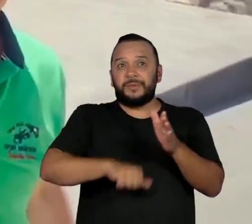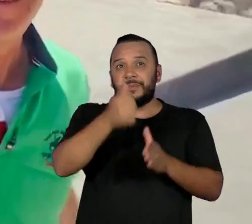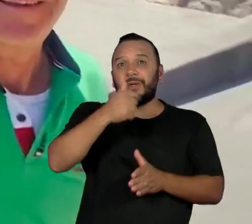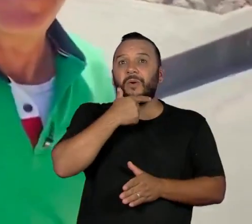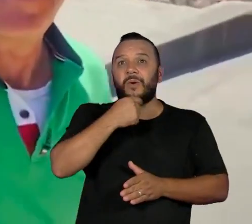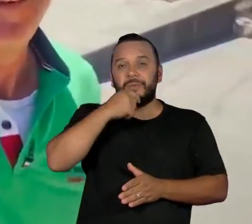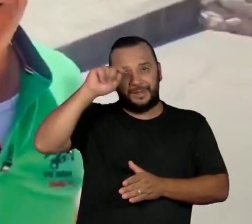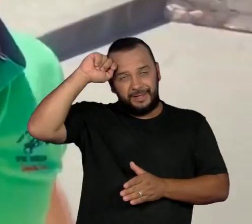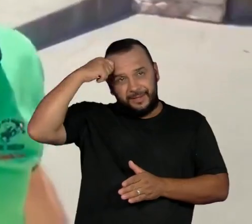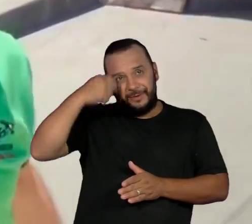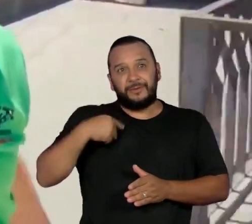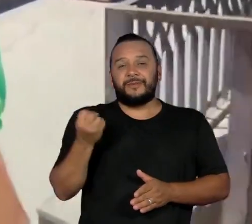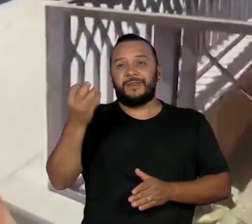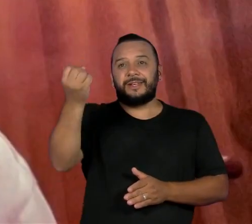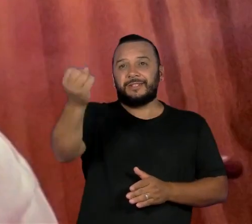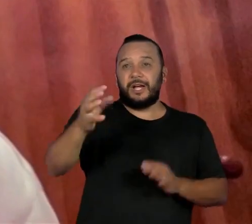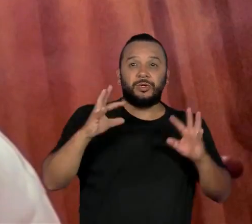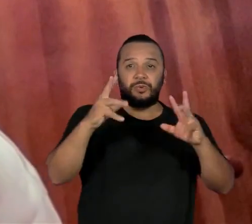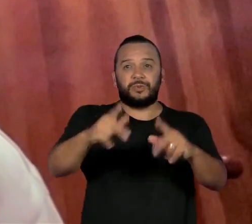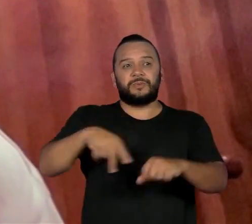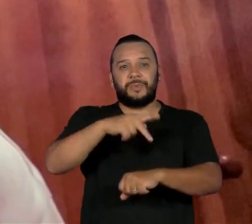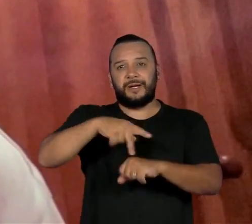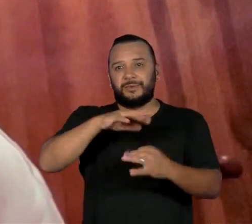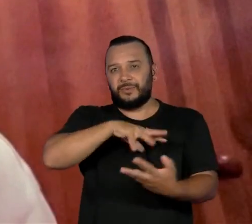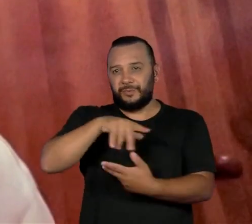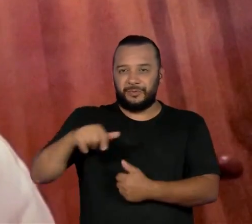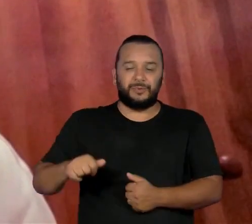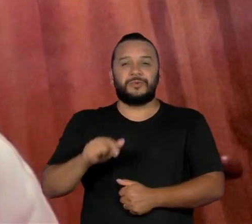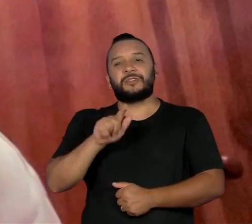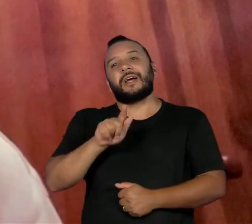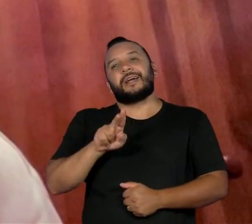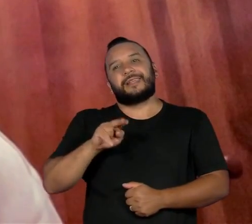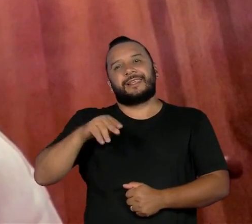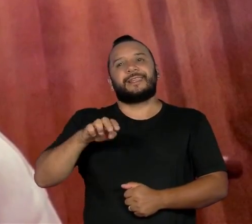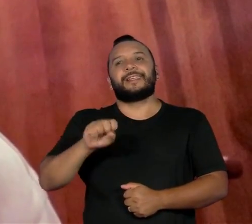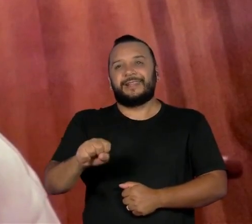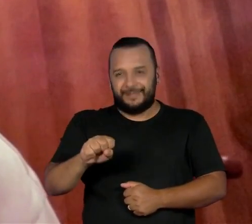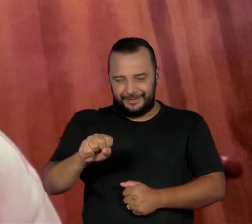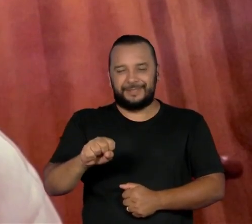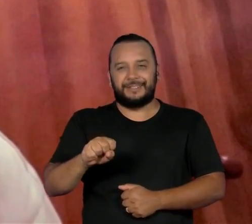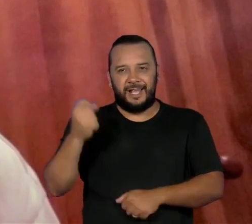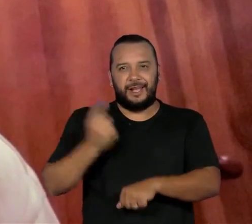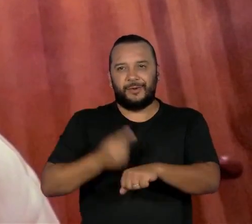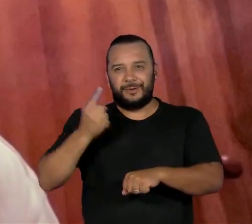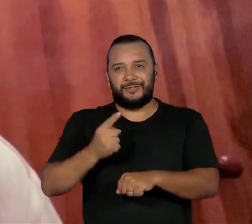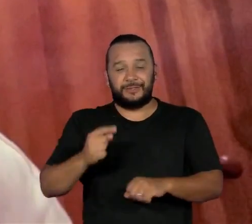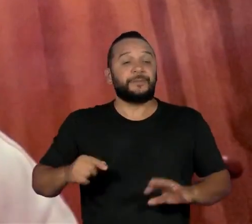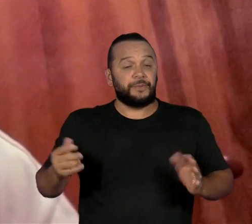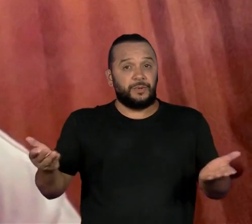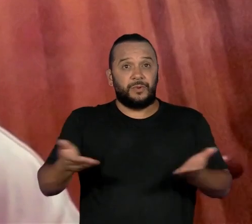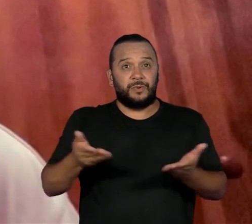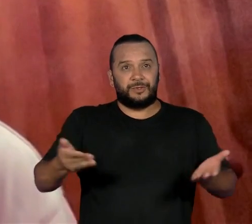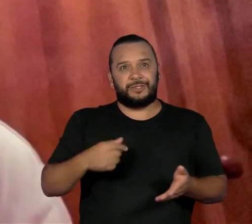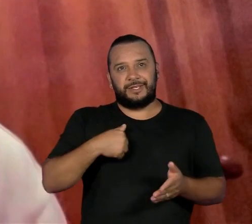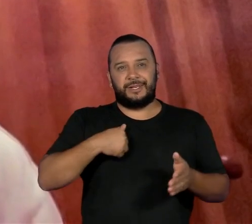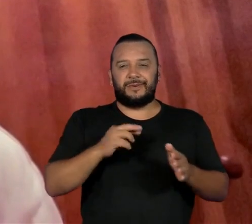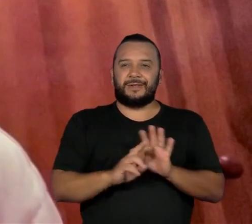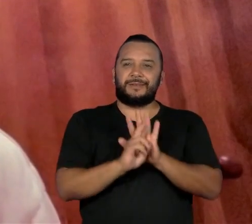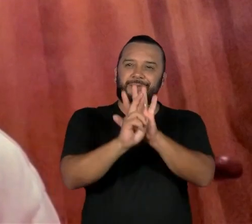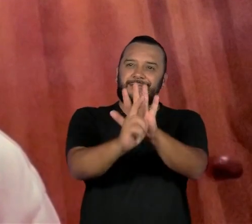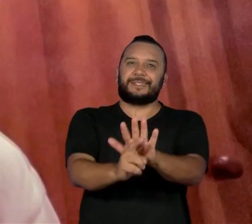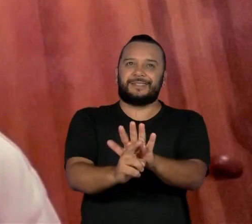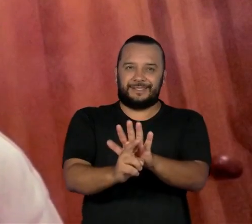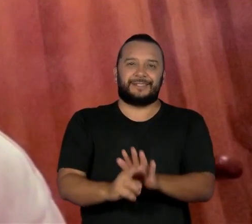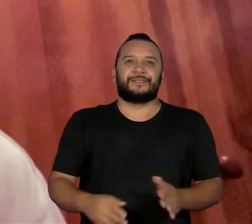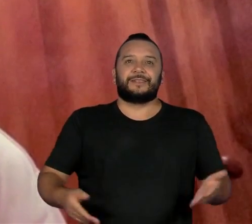países do mundo, segundo o Guinness Book. Hoje, o que mais me motiva a fazer o que eu estou fazendo é a questão da representatividade. Questão